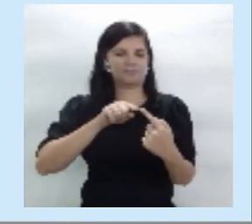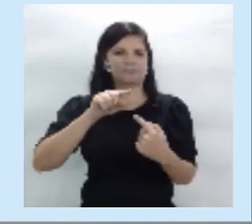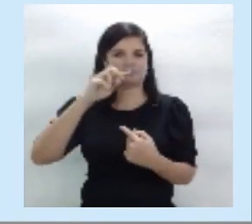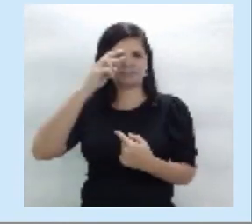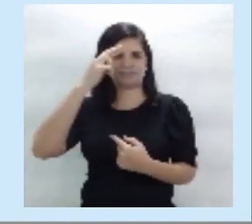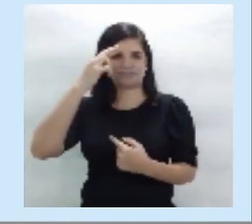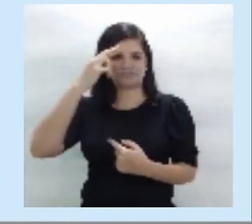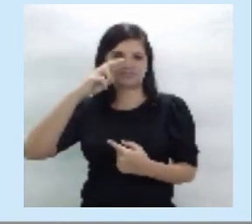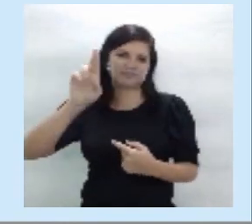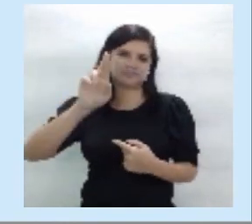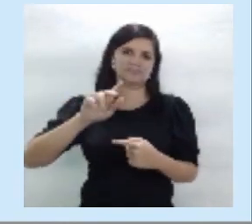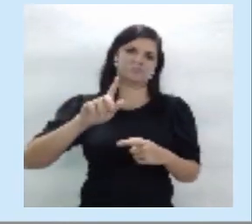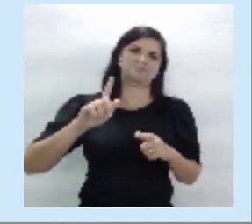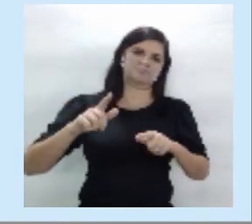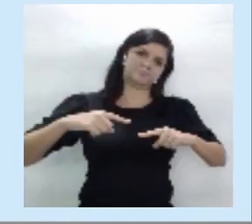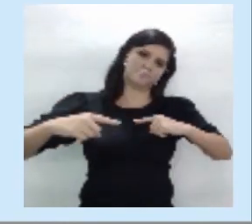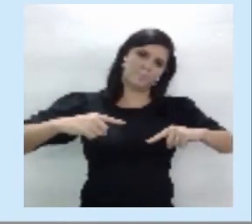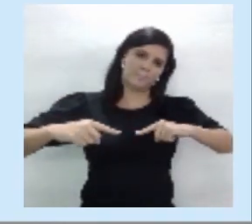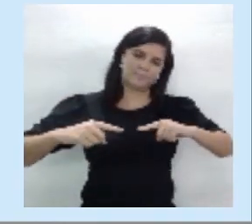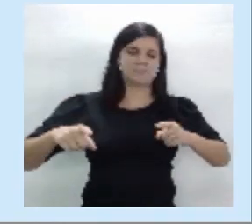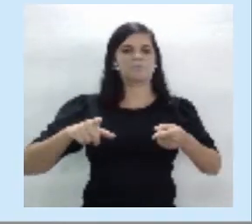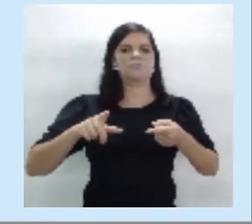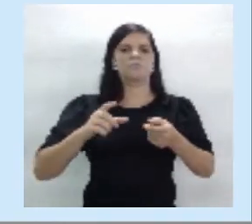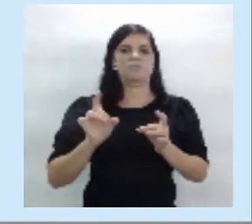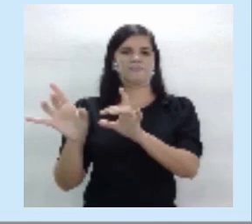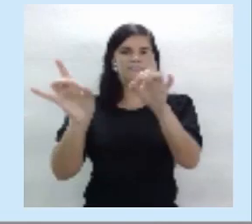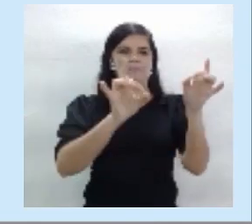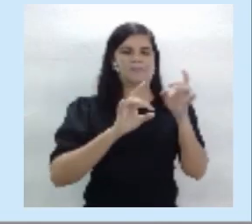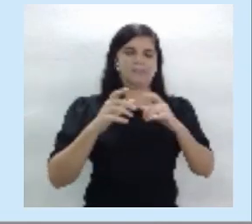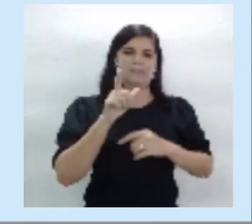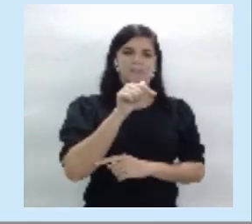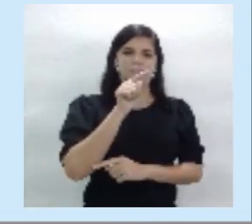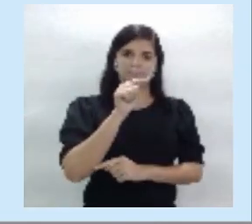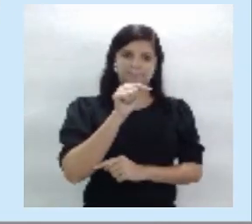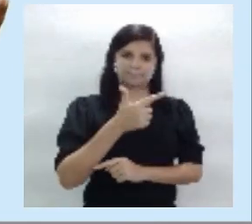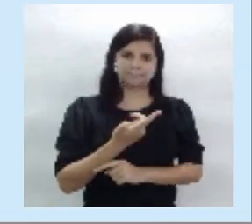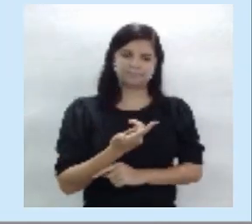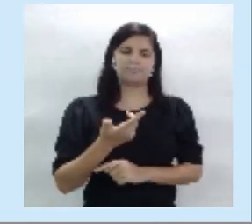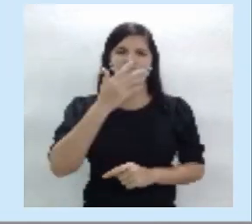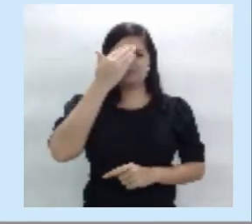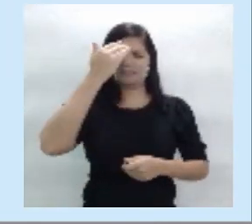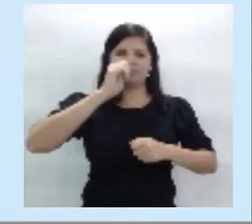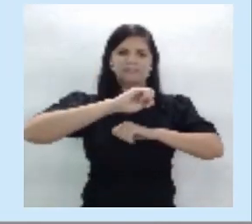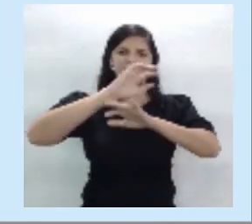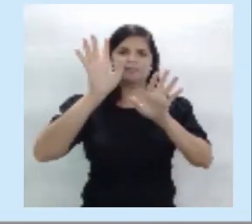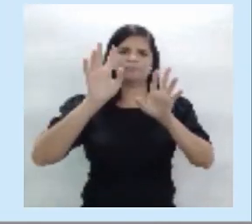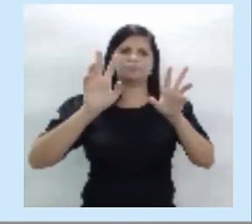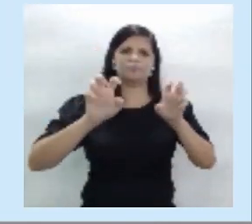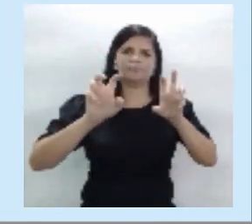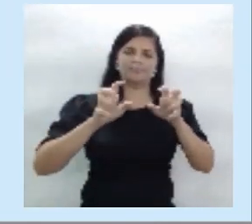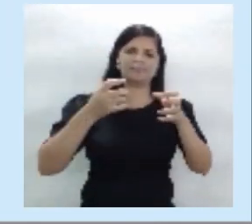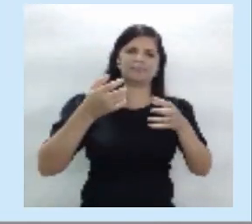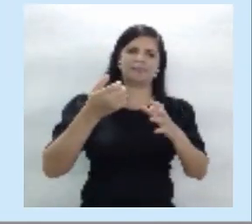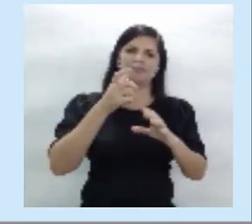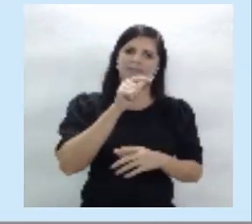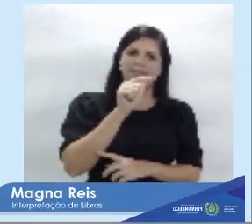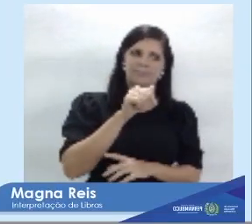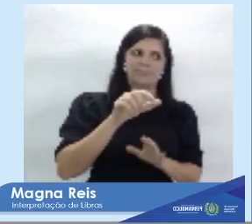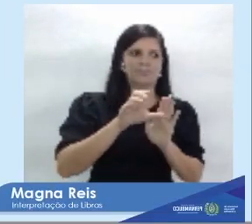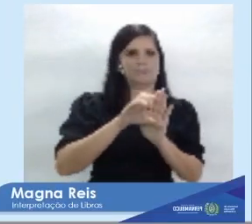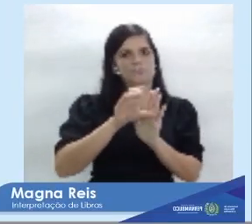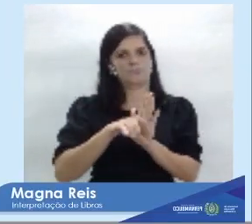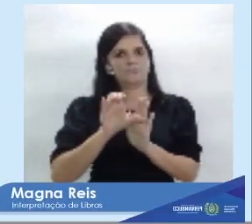gestão e comercialização da água, tá? Vamos entender um pouquinho mais sobre água, lembrar algumas ideias, alguns conceitos de